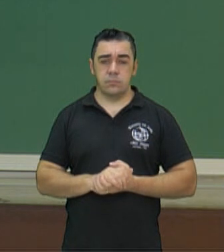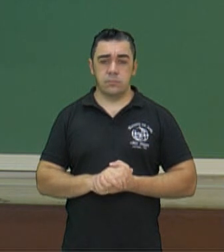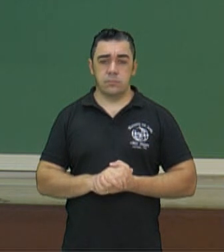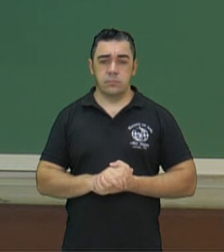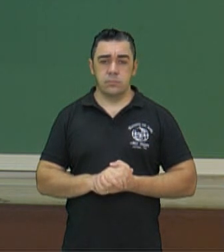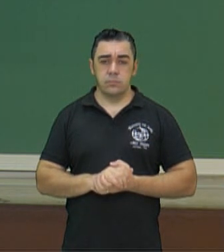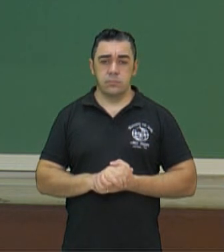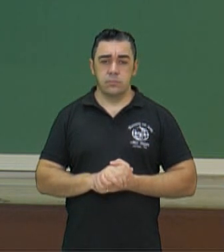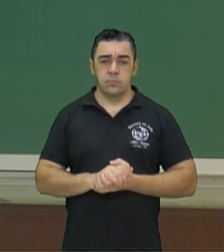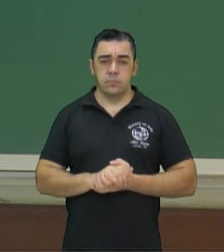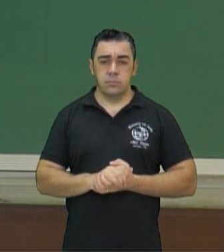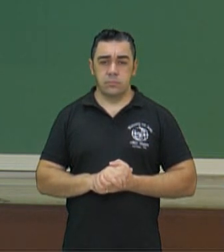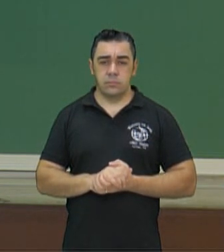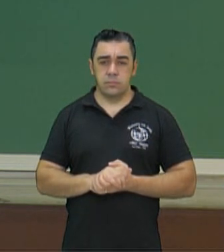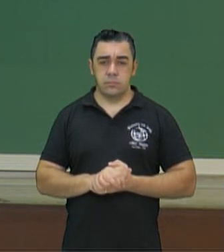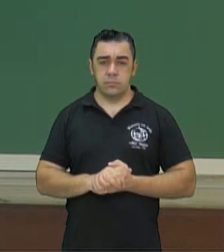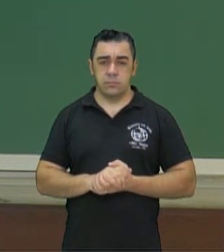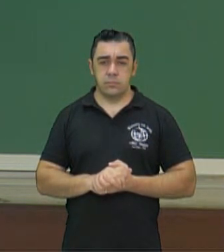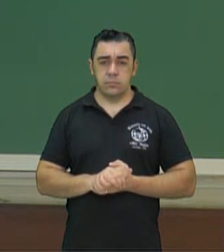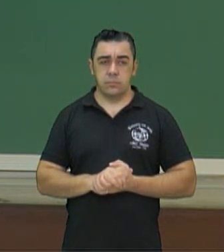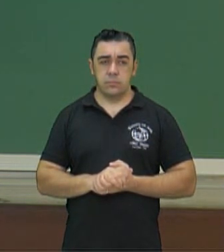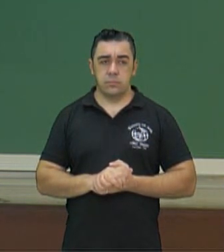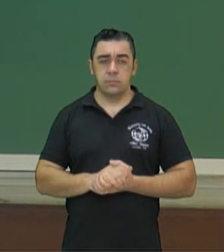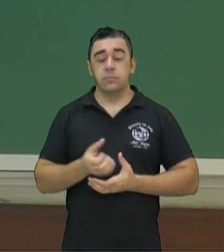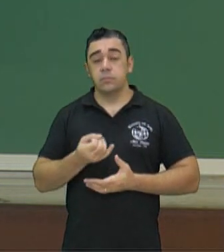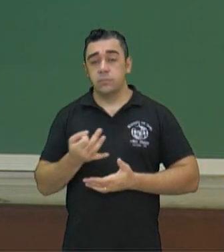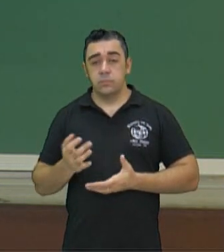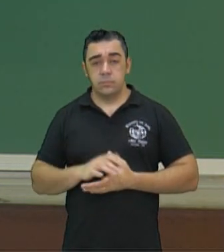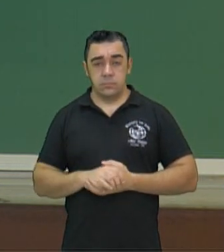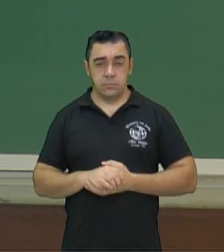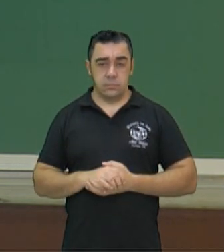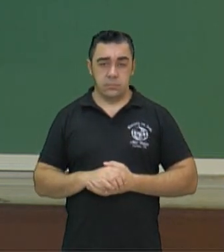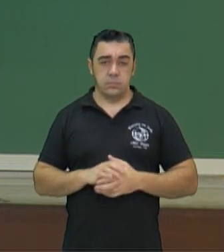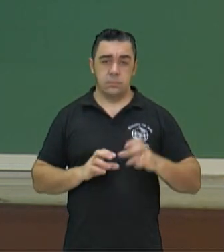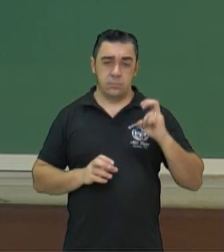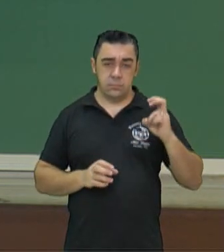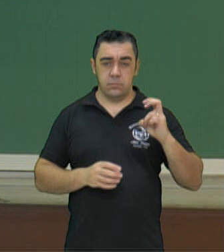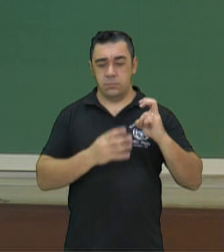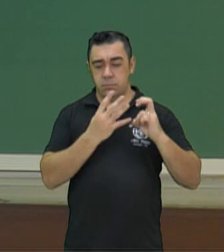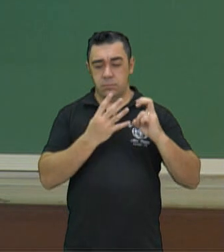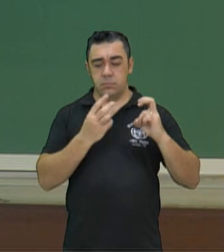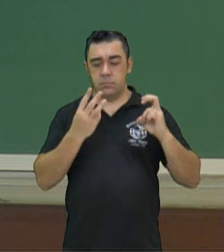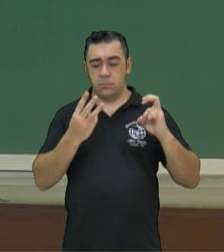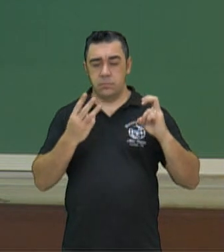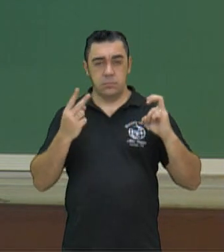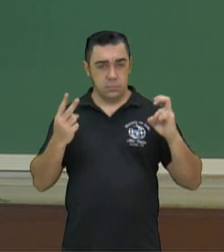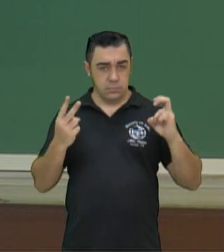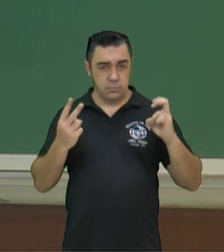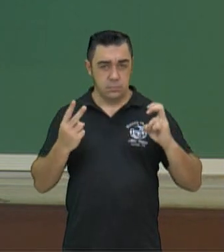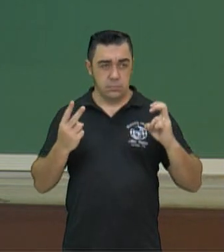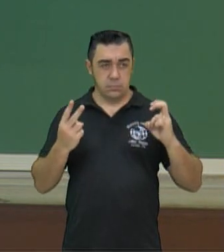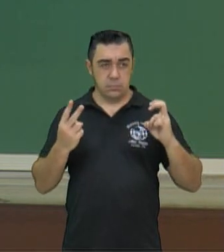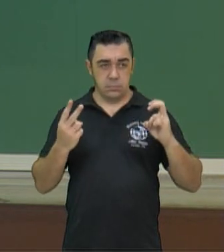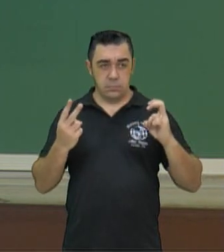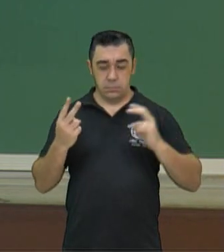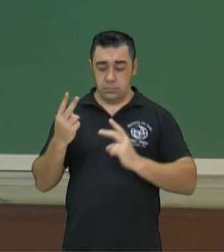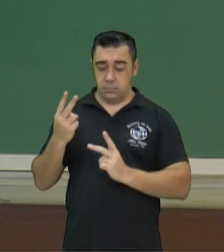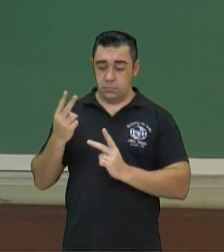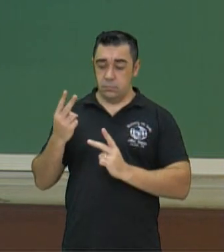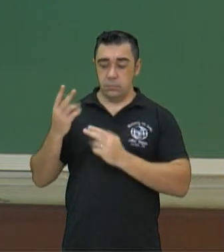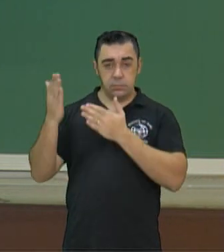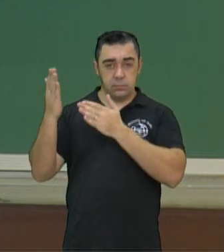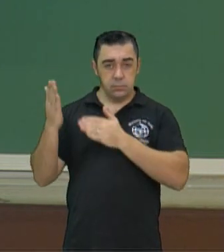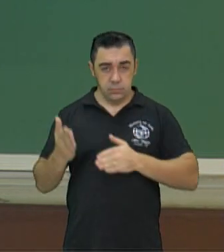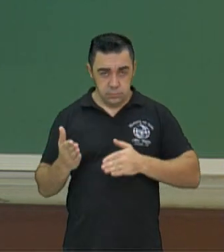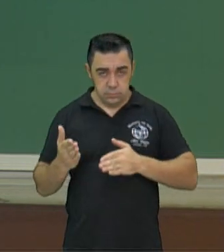menos 3 igual a 2 fatorial. Resolvendo aqui, ó, 5 vezes 4 vezes